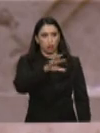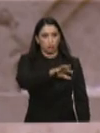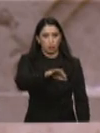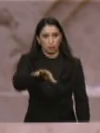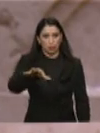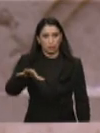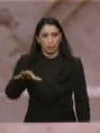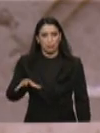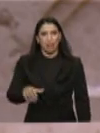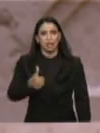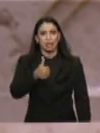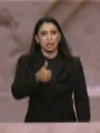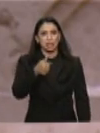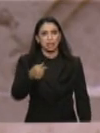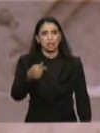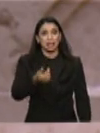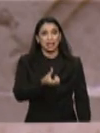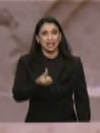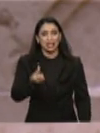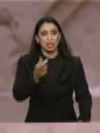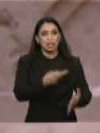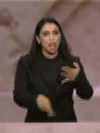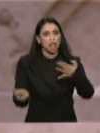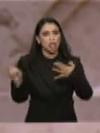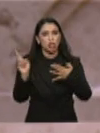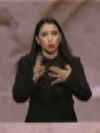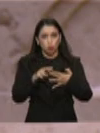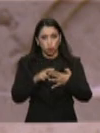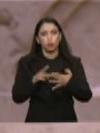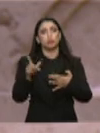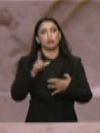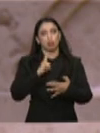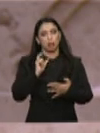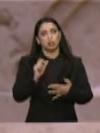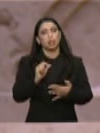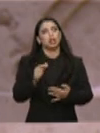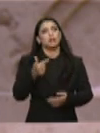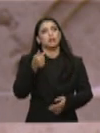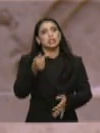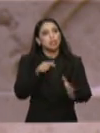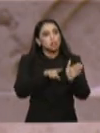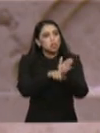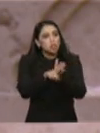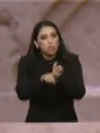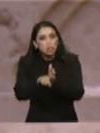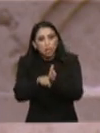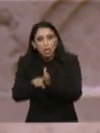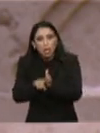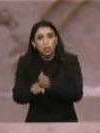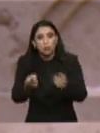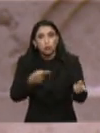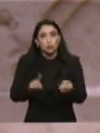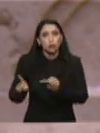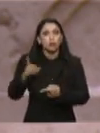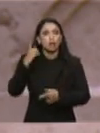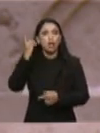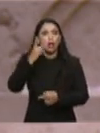manifestações em 176 recursos, além de 7 inquéritos, inclusive, contra